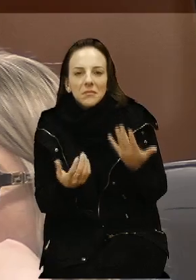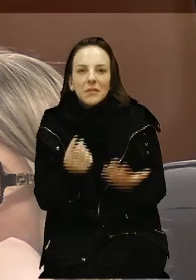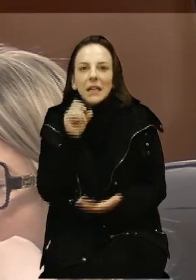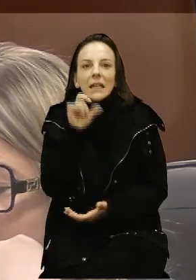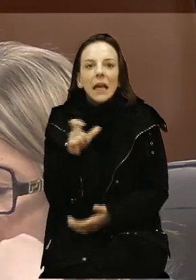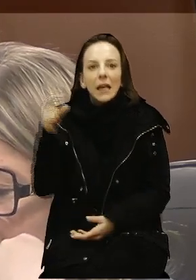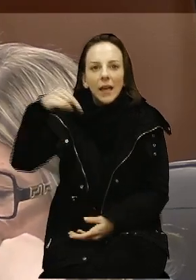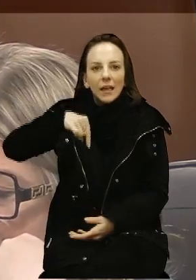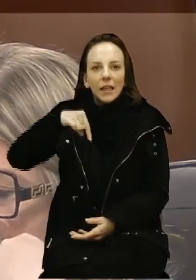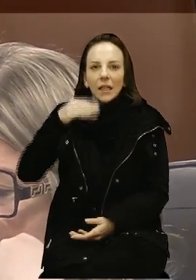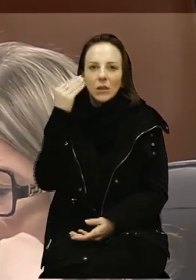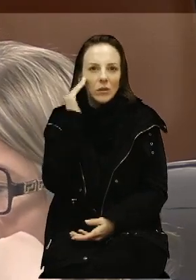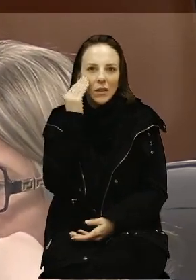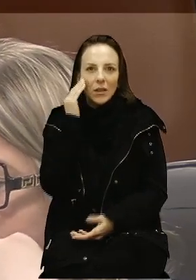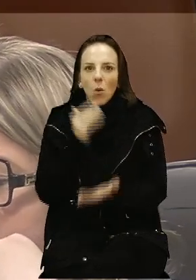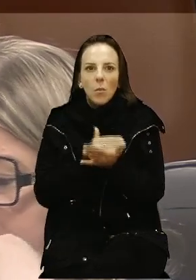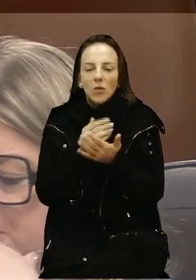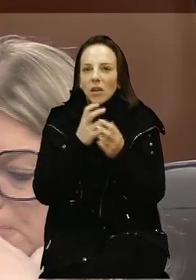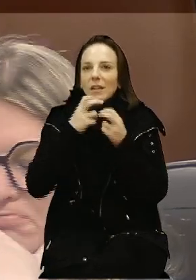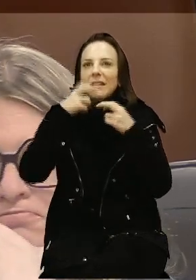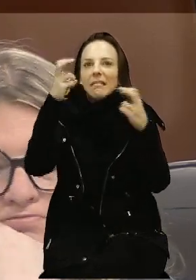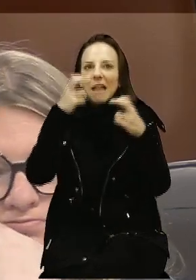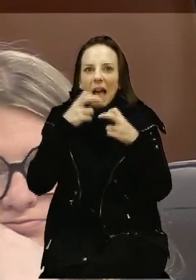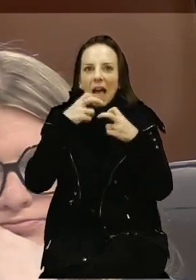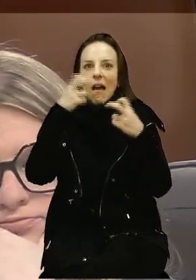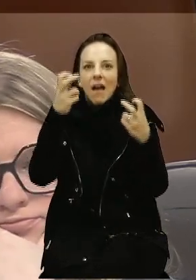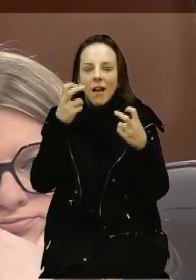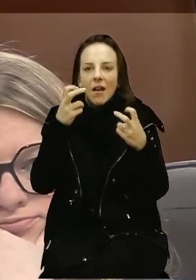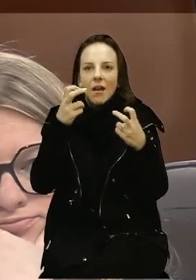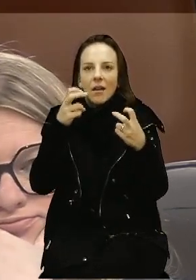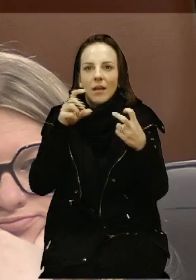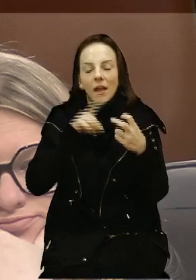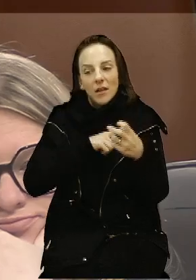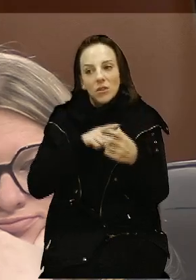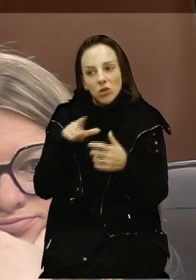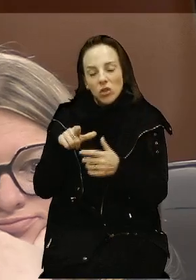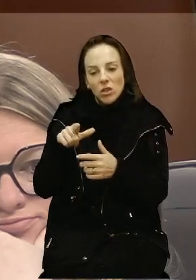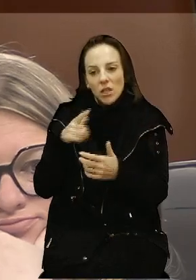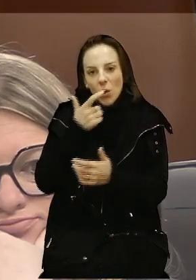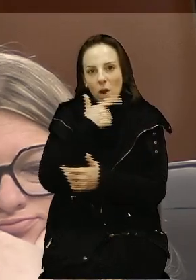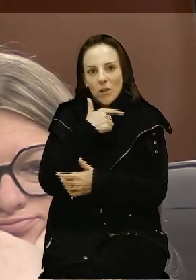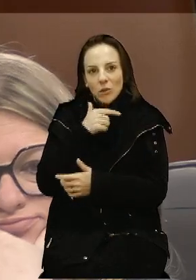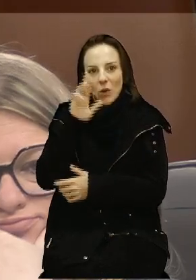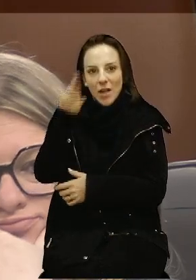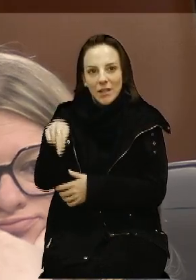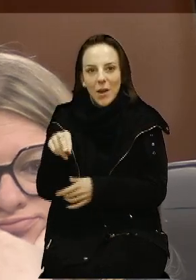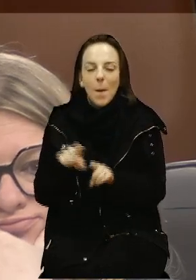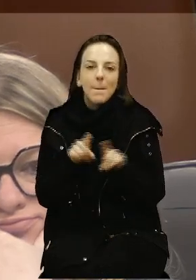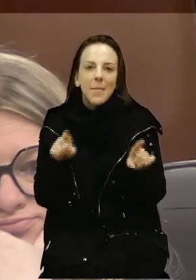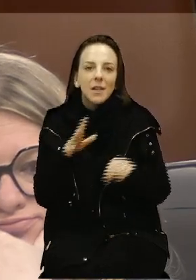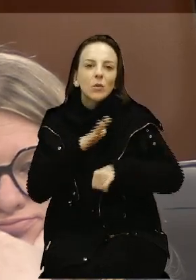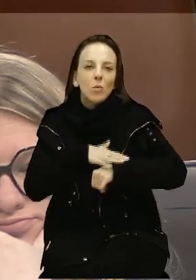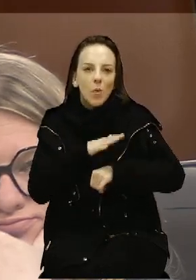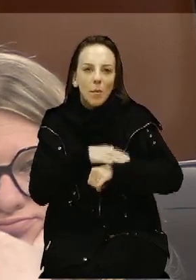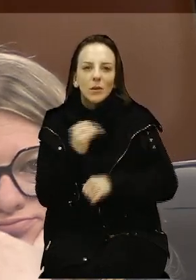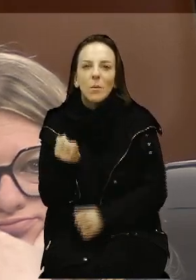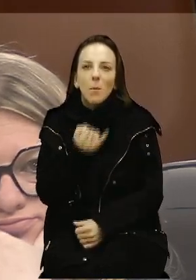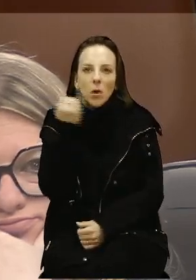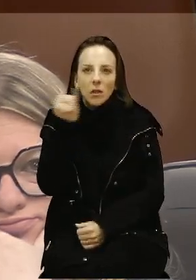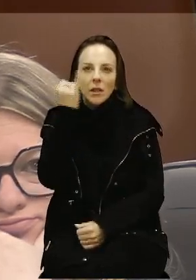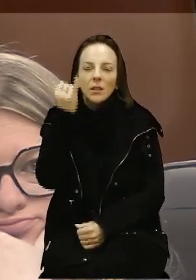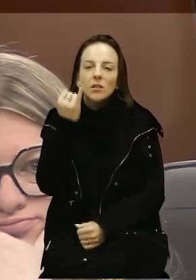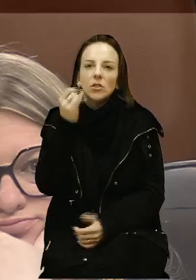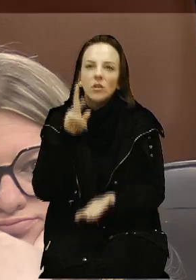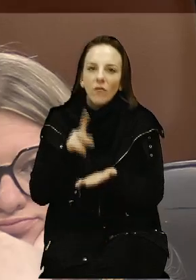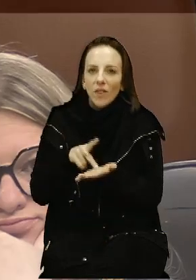começou a gritar aqui, né? E com as suas razões, de repente. Então, seria um momento oportuno, né, de se realmente,